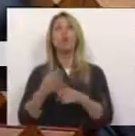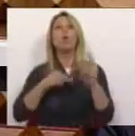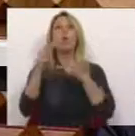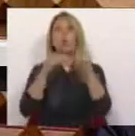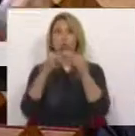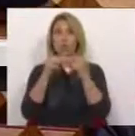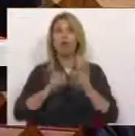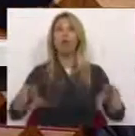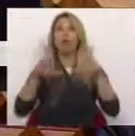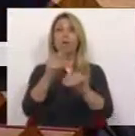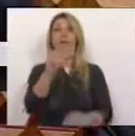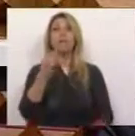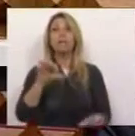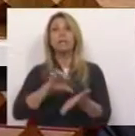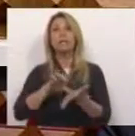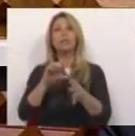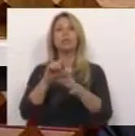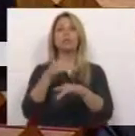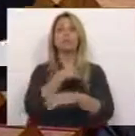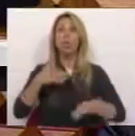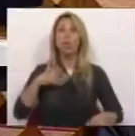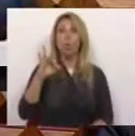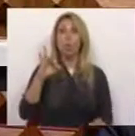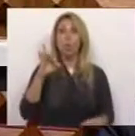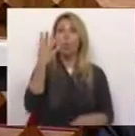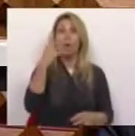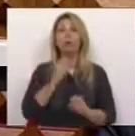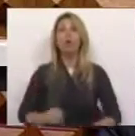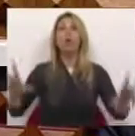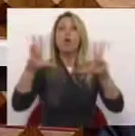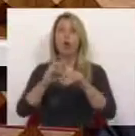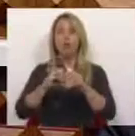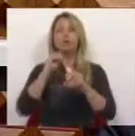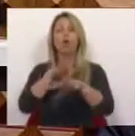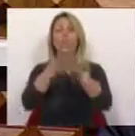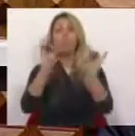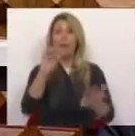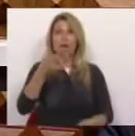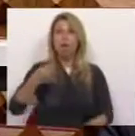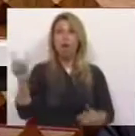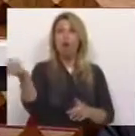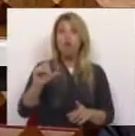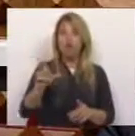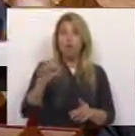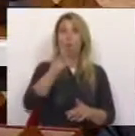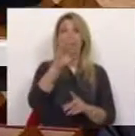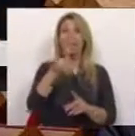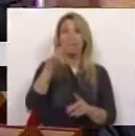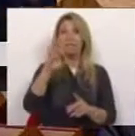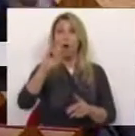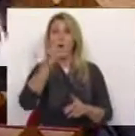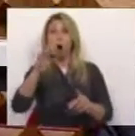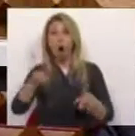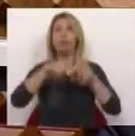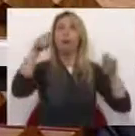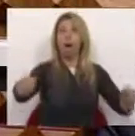centros de saúde, 4 novos hospitais, 2 grandes ampliações no IPO de Lisboa e no Hospital Garcia da Horta, intervenções